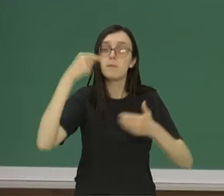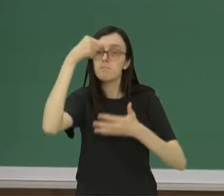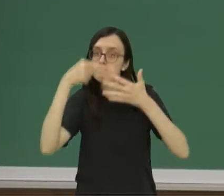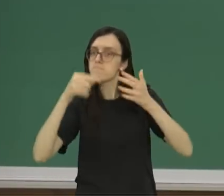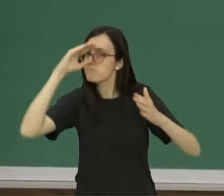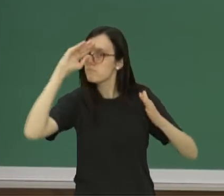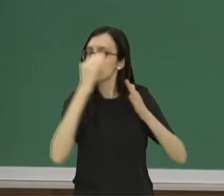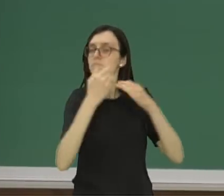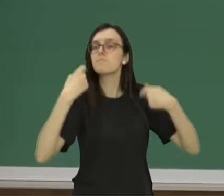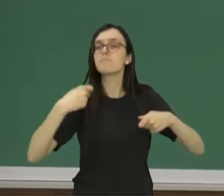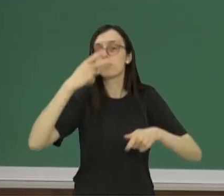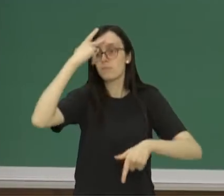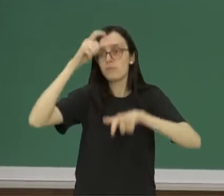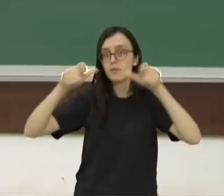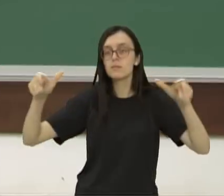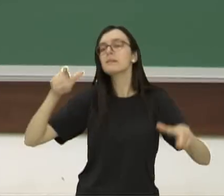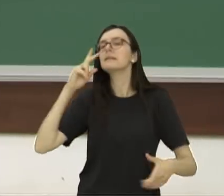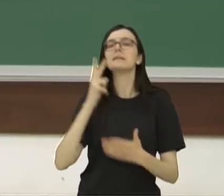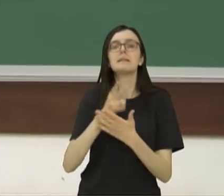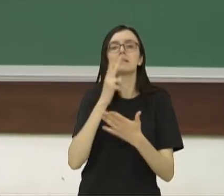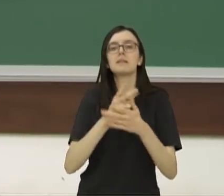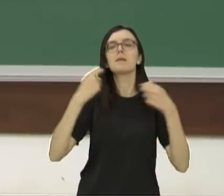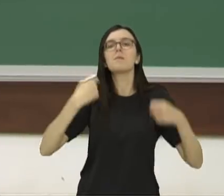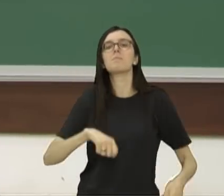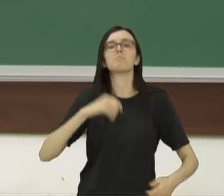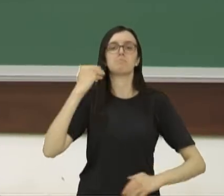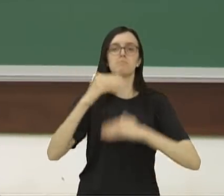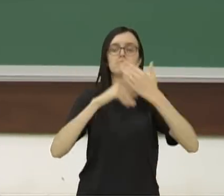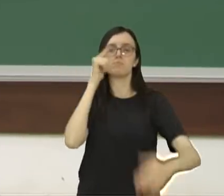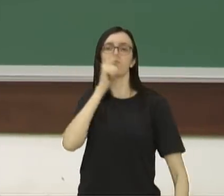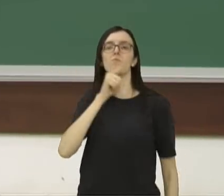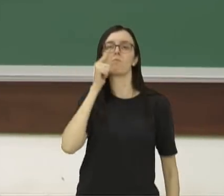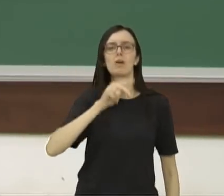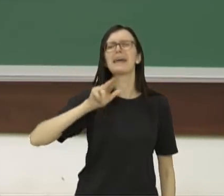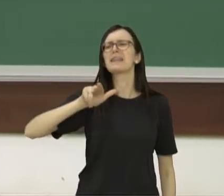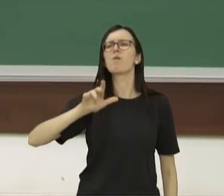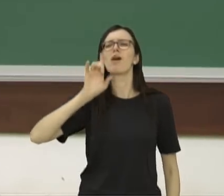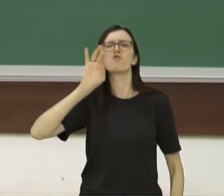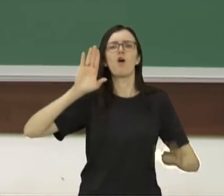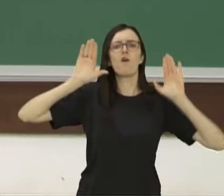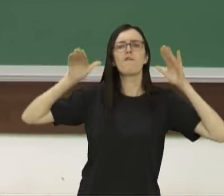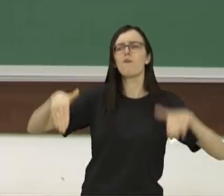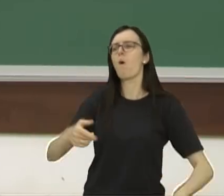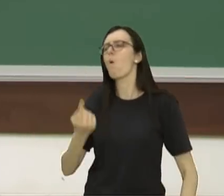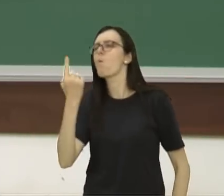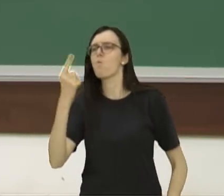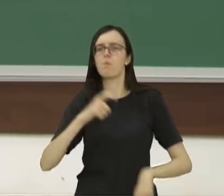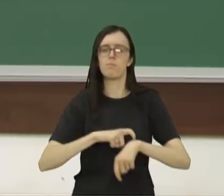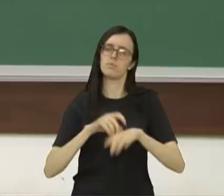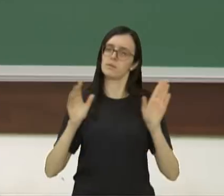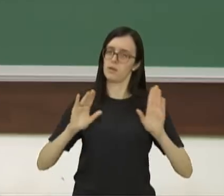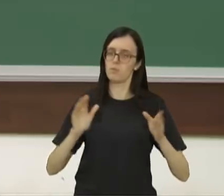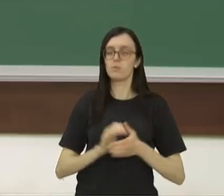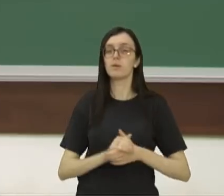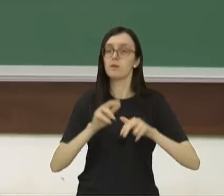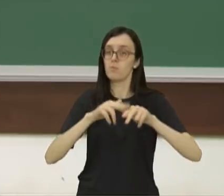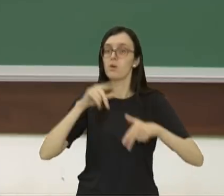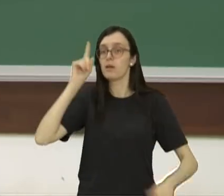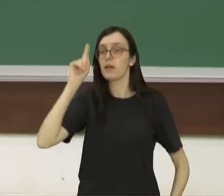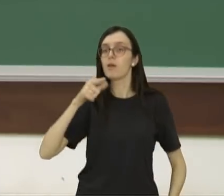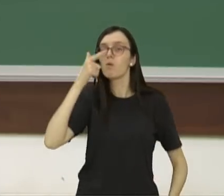de forma que a população sempre consiga ali se desenvolver, não pode ser só para um momento, por isso que ele